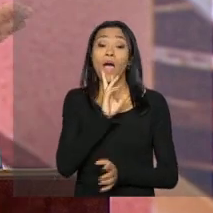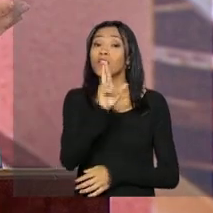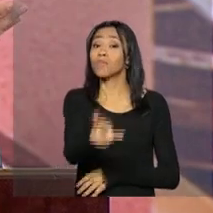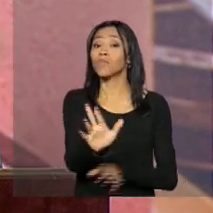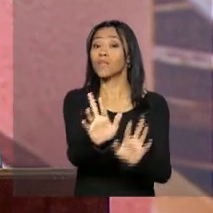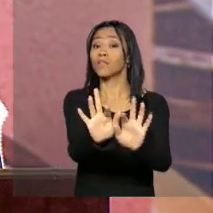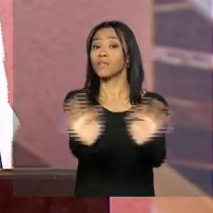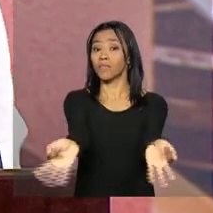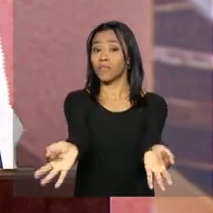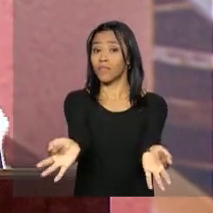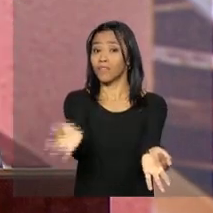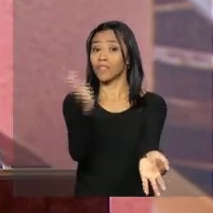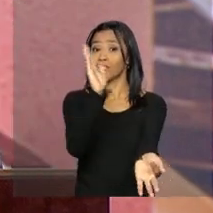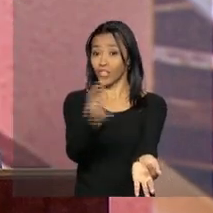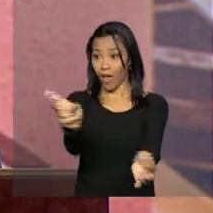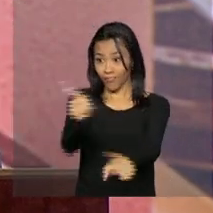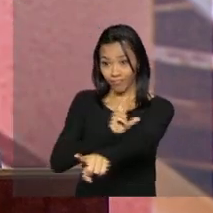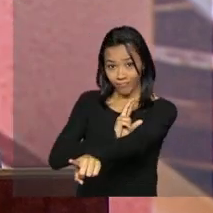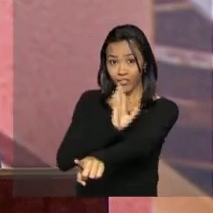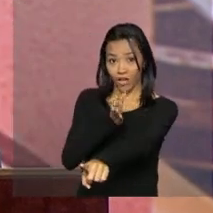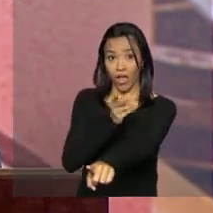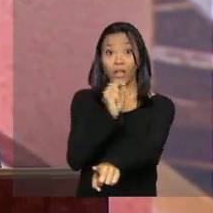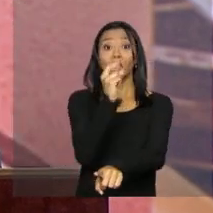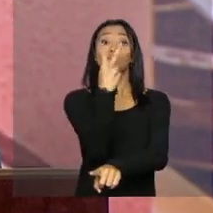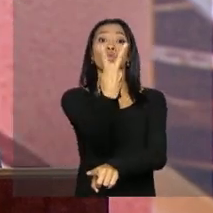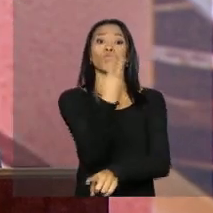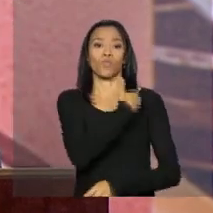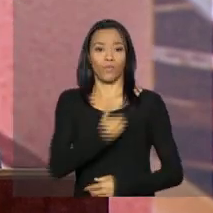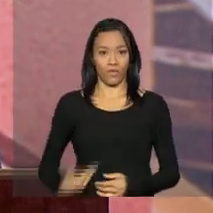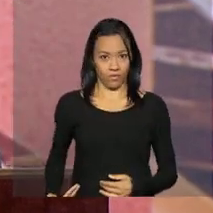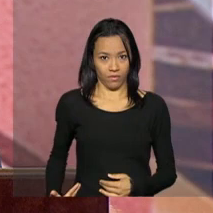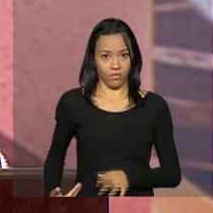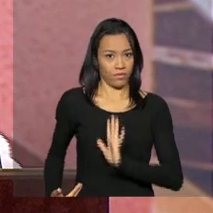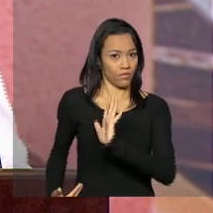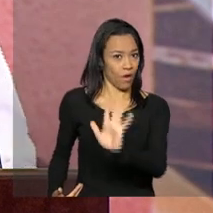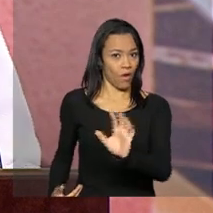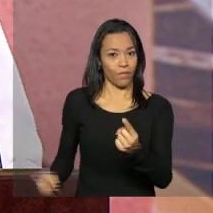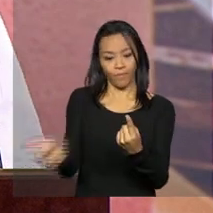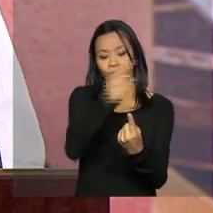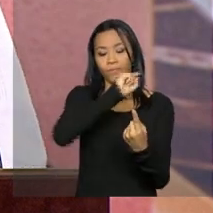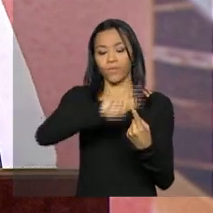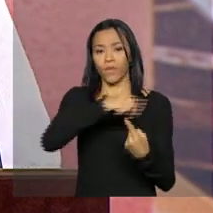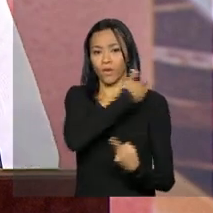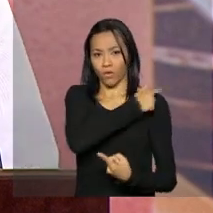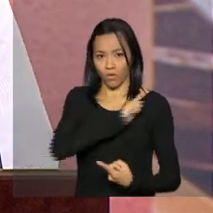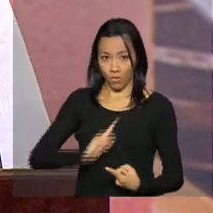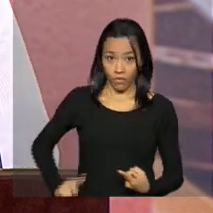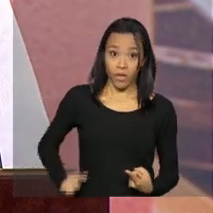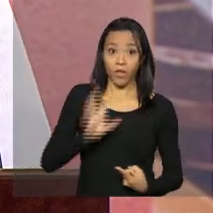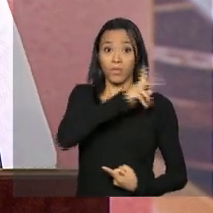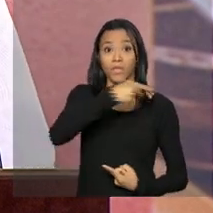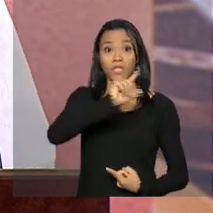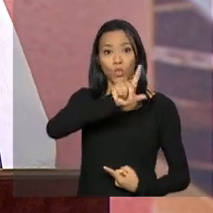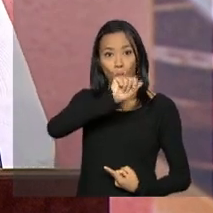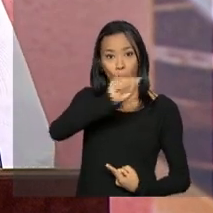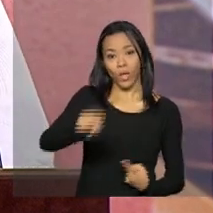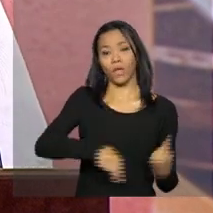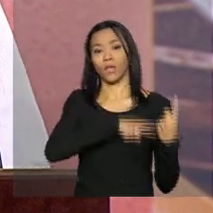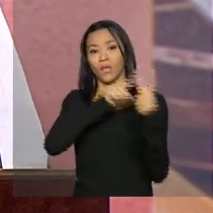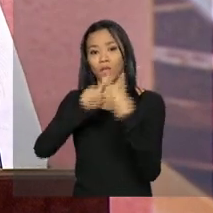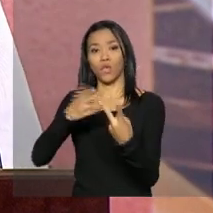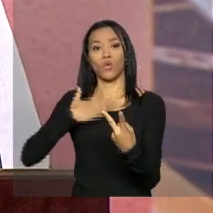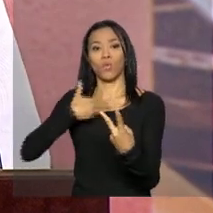resposta é simples, ele já deu. Somente dois governos. O governo do presidente Lula e o meu